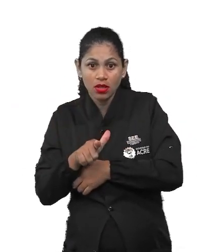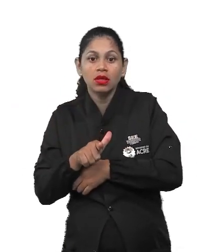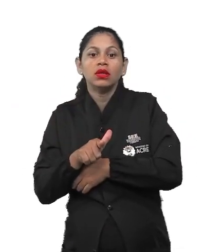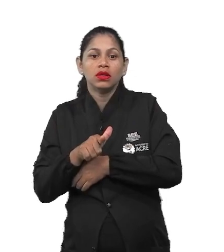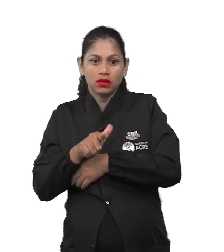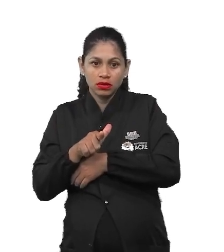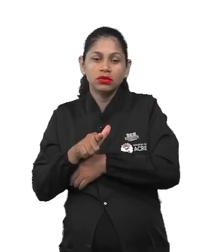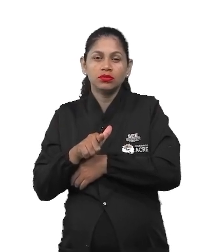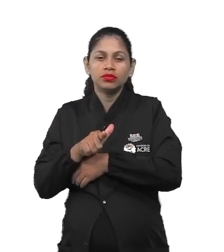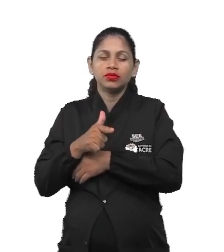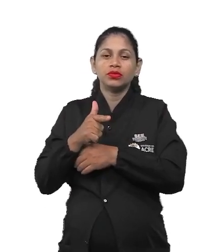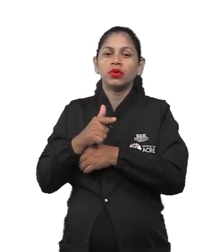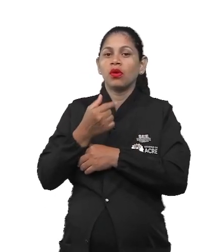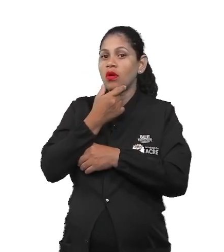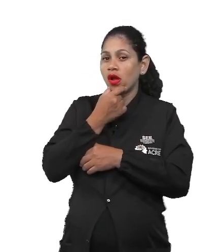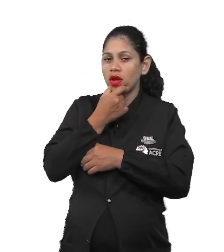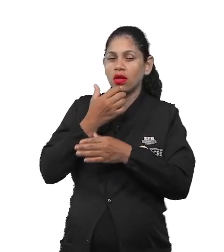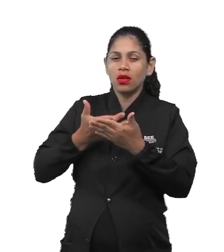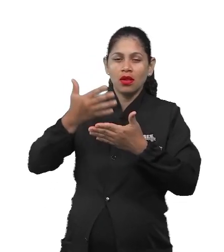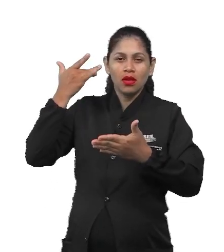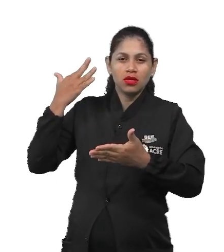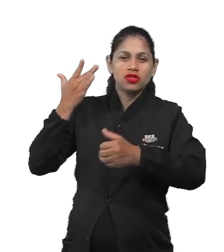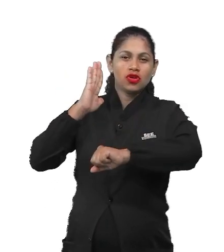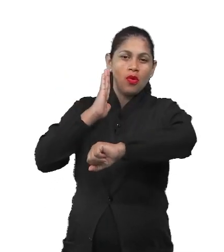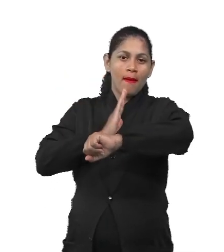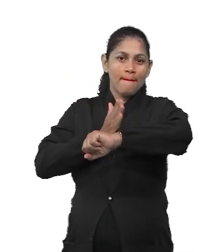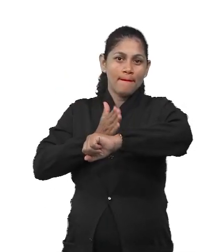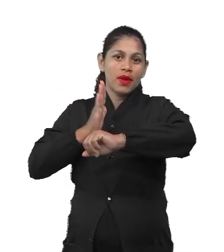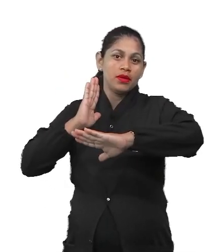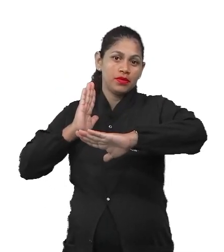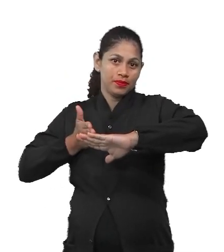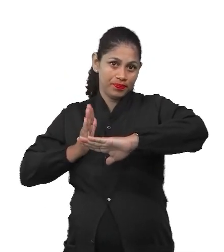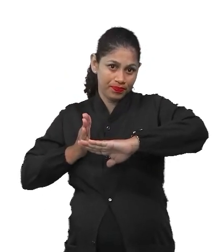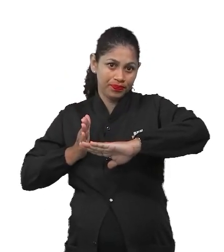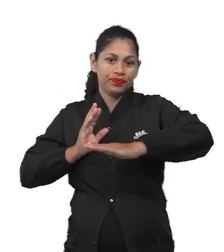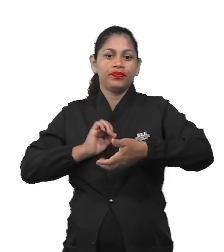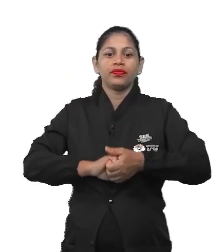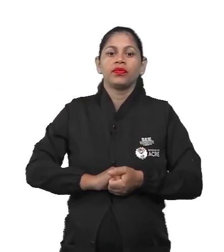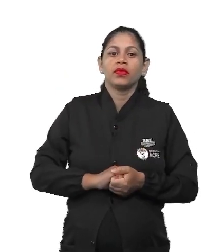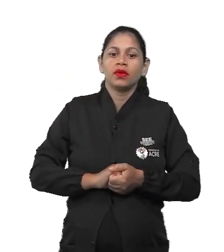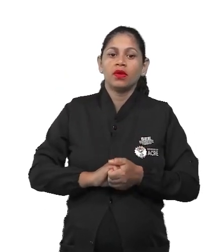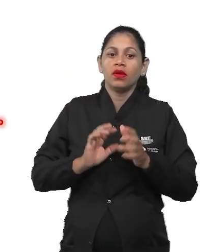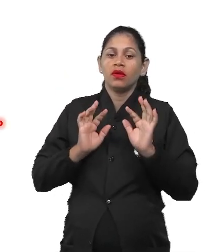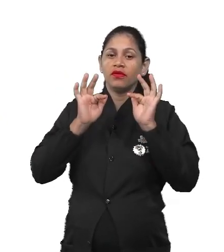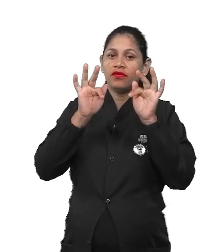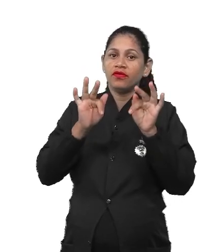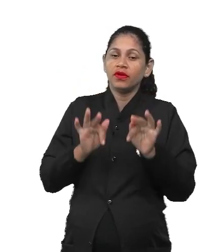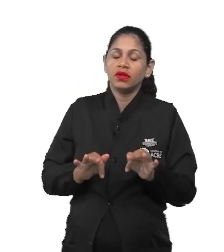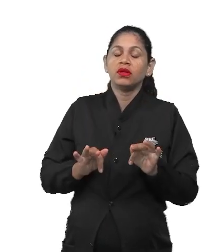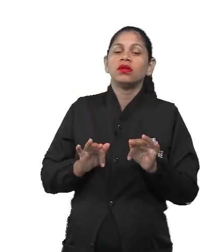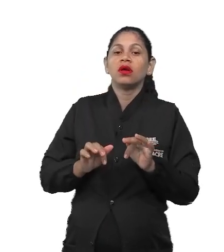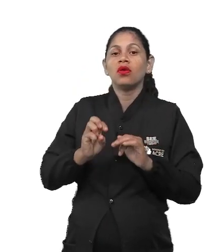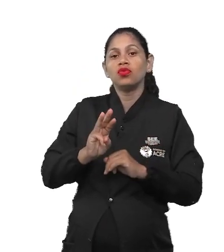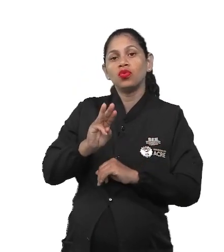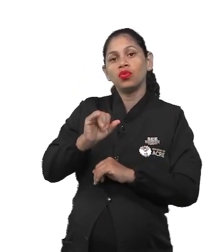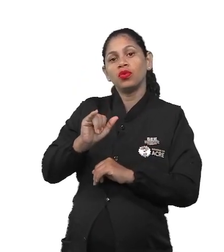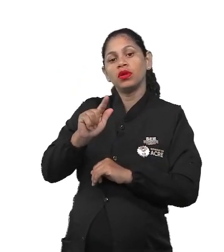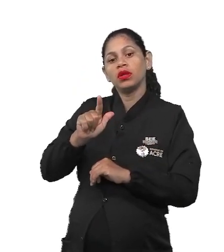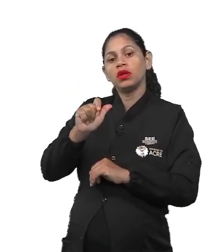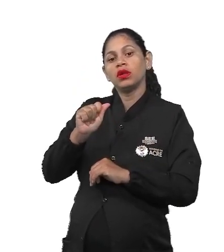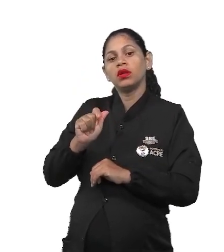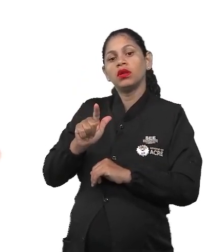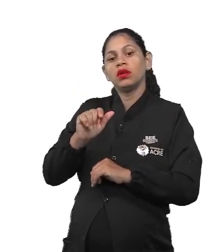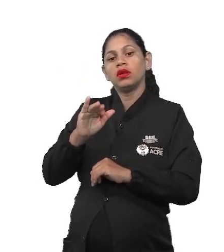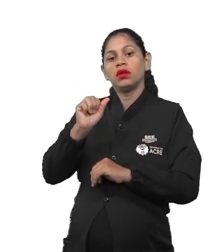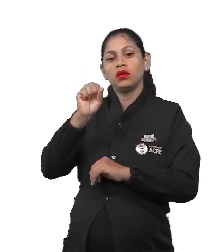and Modern English. E para finalizar, nós falamos sobre William Shakespeare, suas obras e sua influência